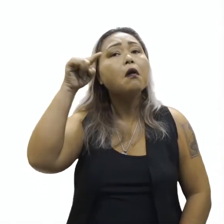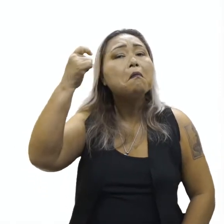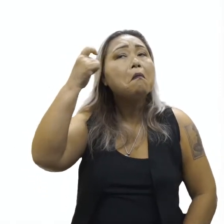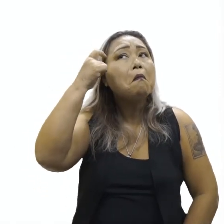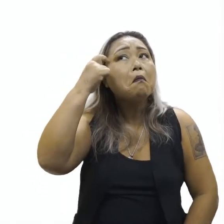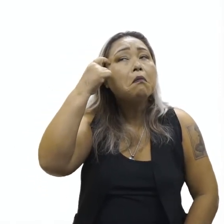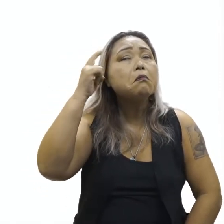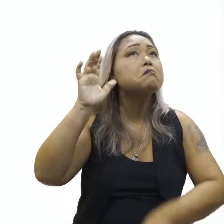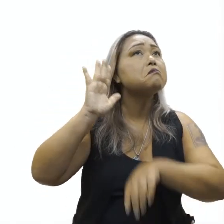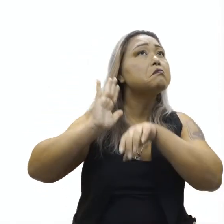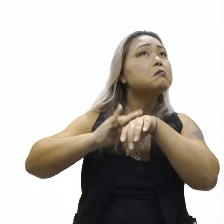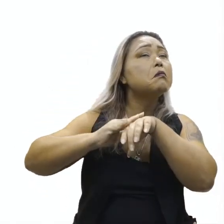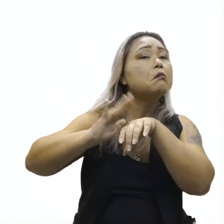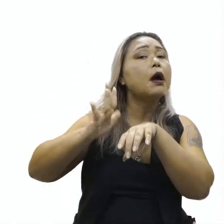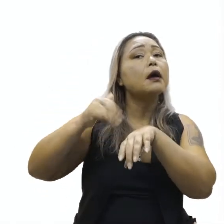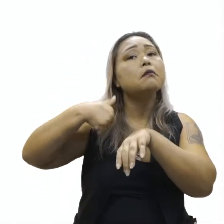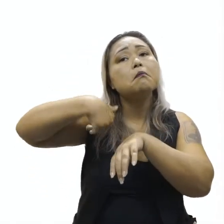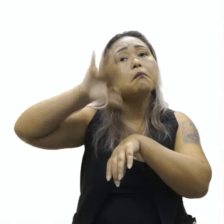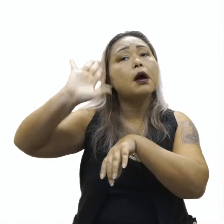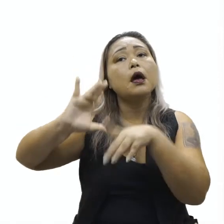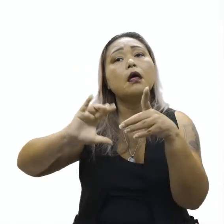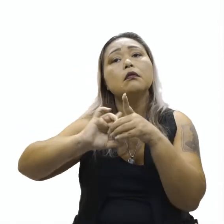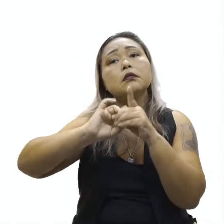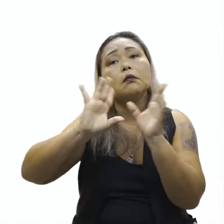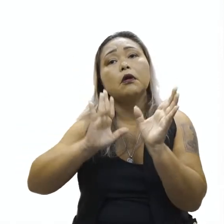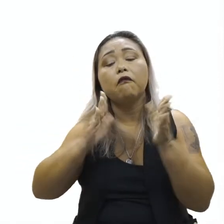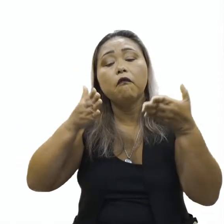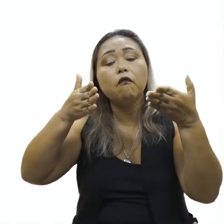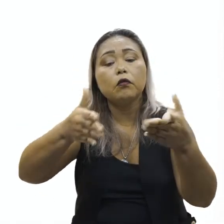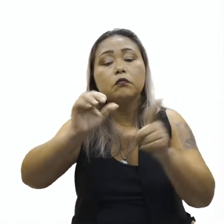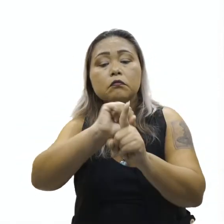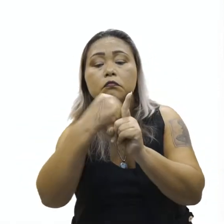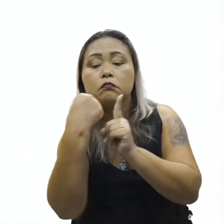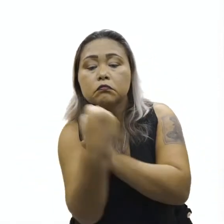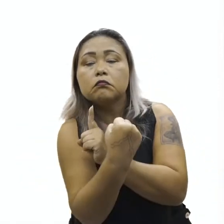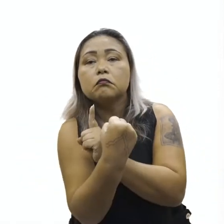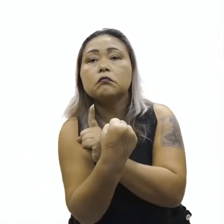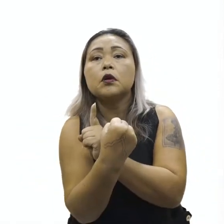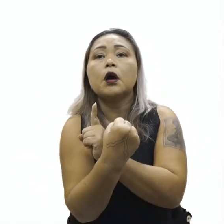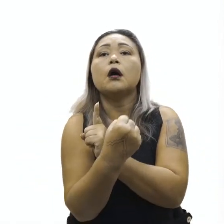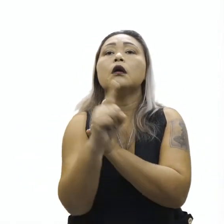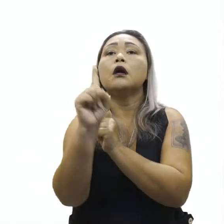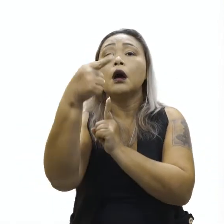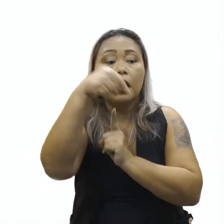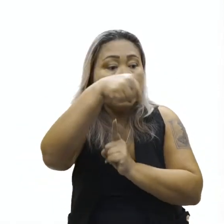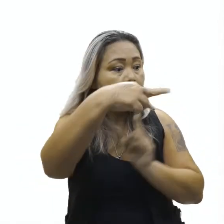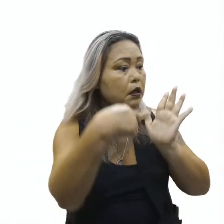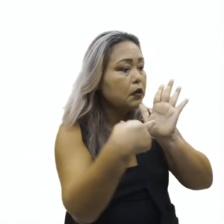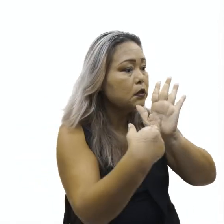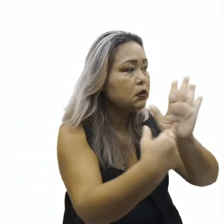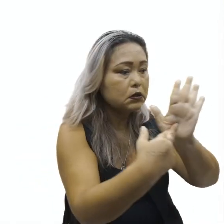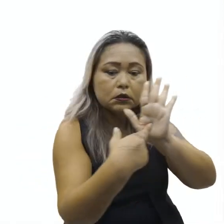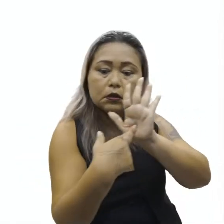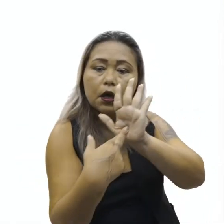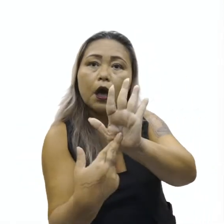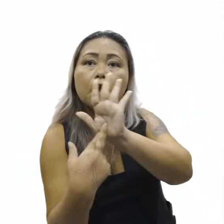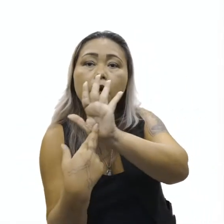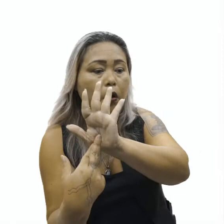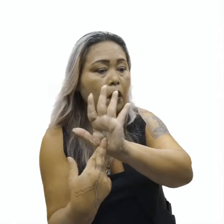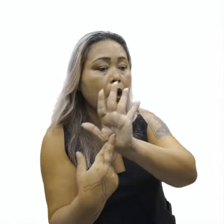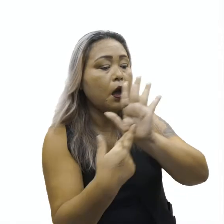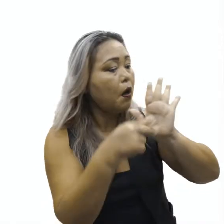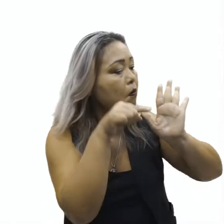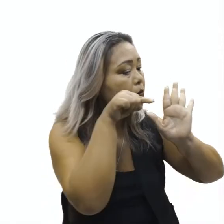democrático sobre sociedade, ok? Então, ele pensa que nessa representação, eles poderiam